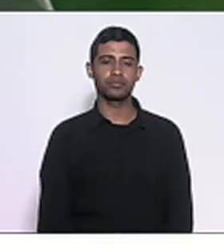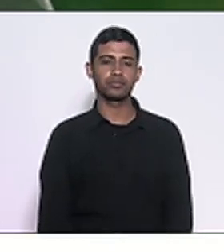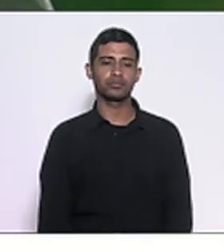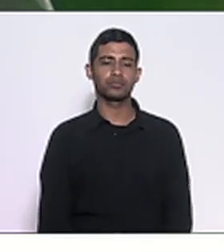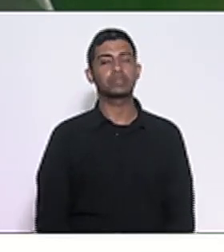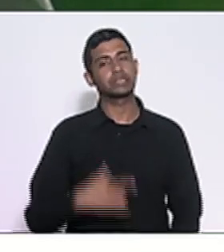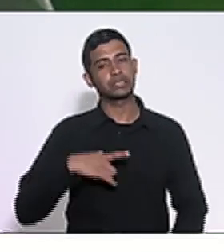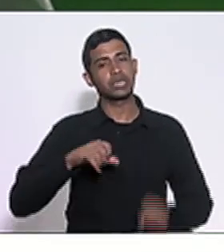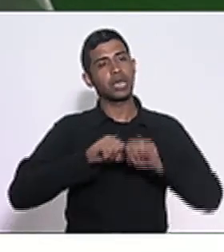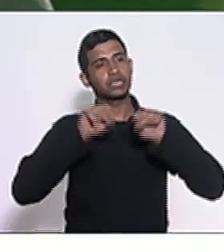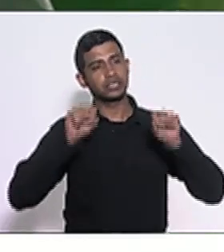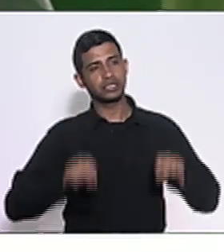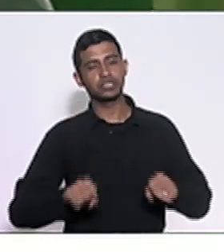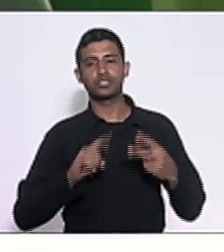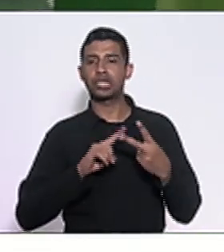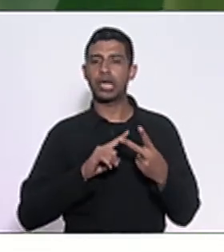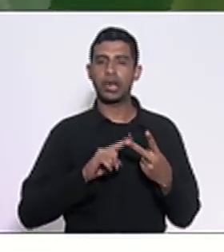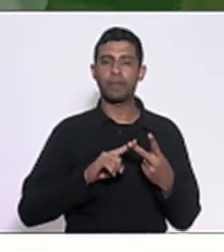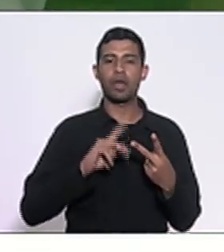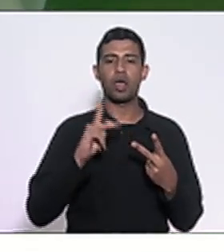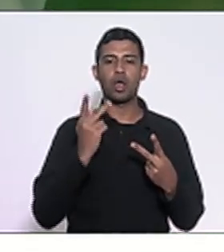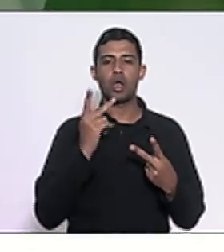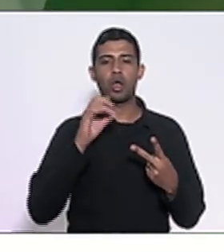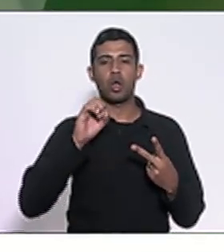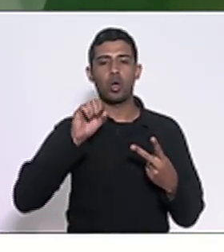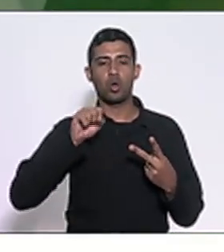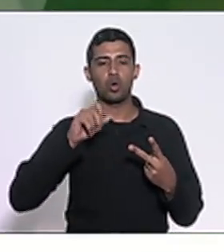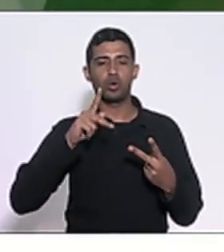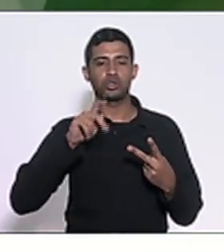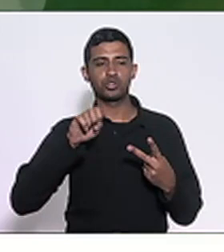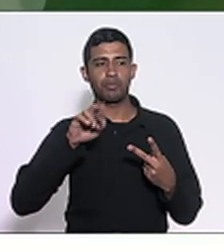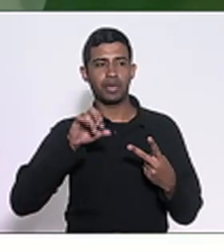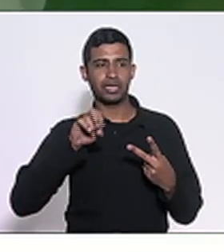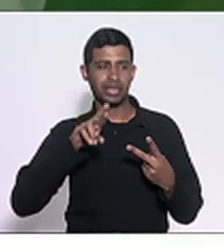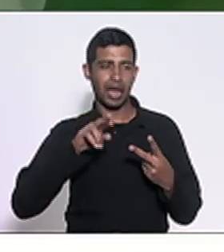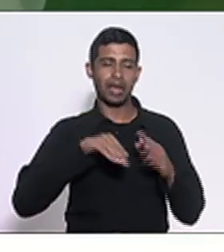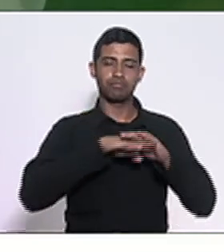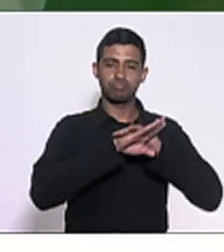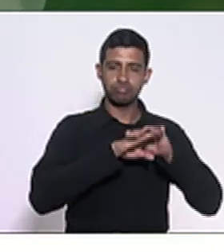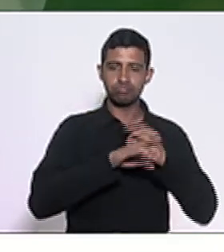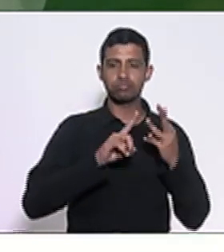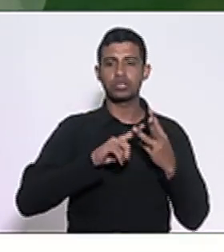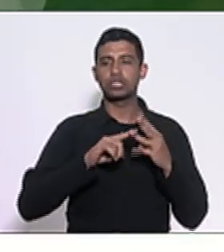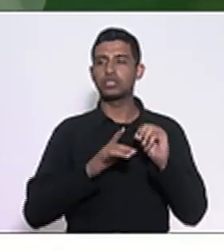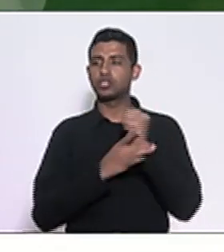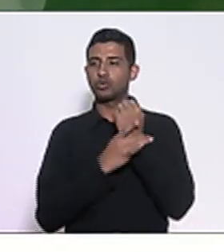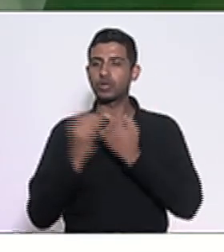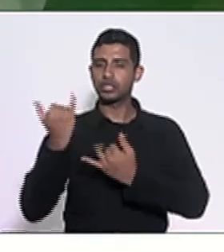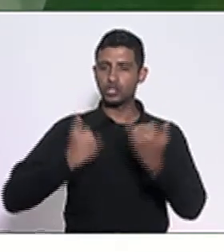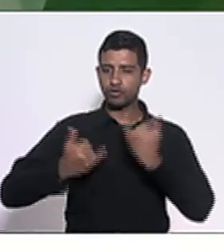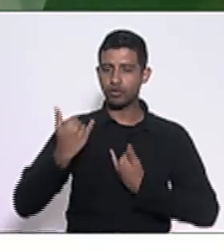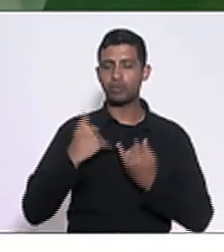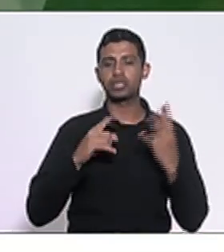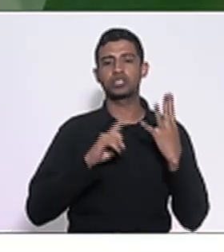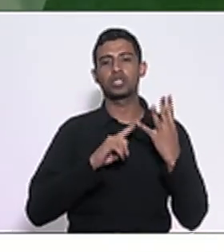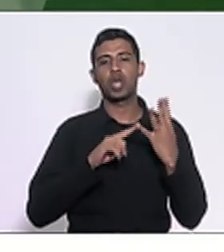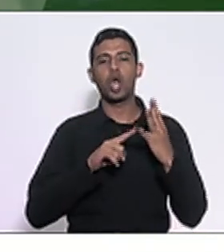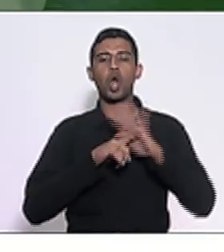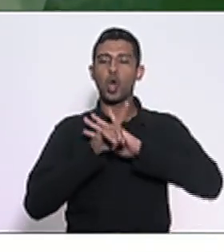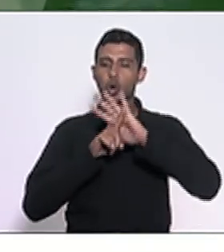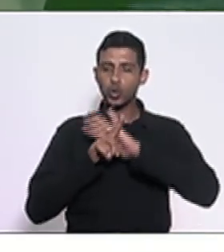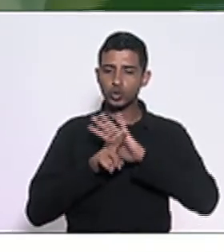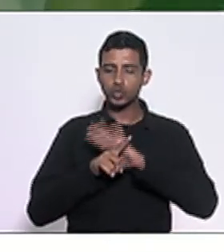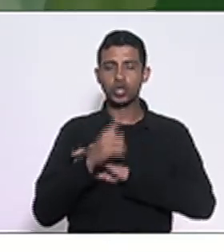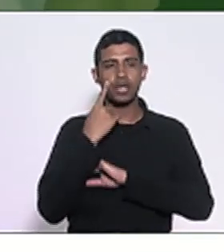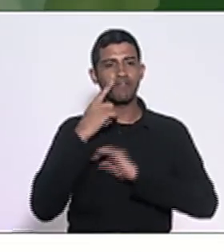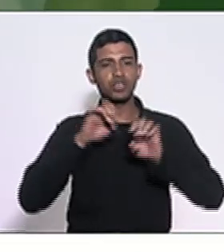sistemas, hospedagem, soluções de segurança da informação, consultoria para a instalação de infraestruturas de